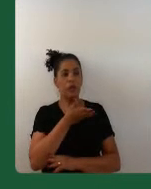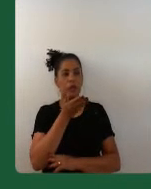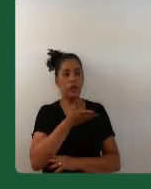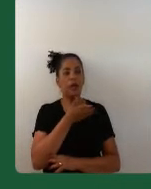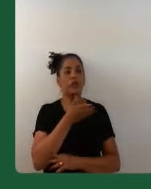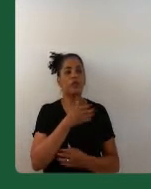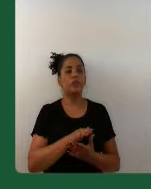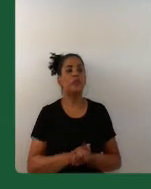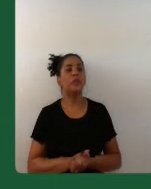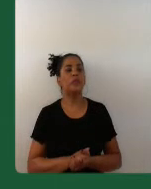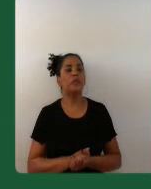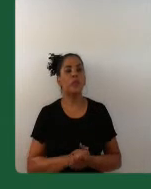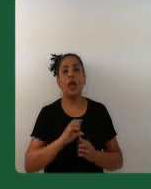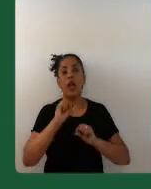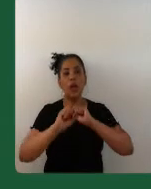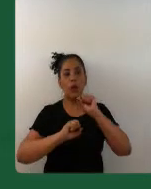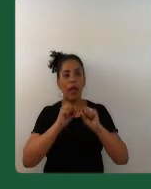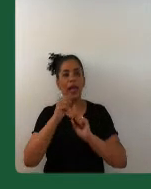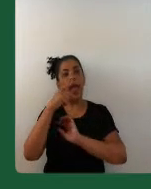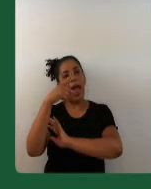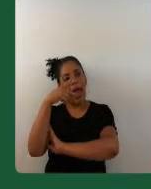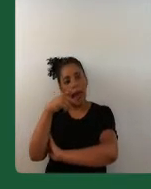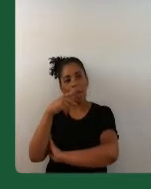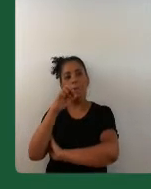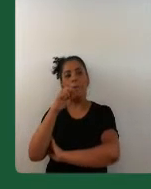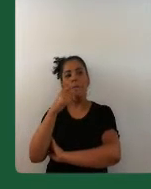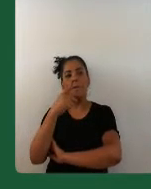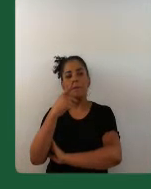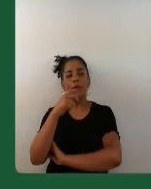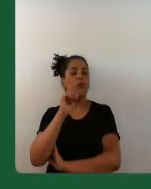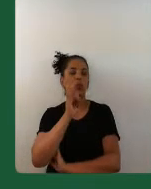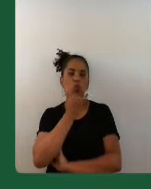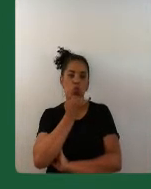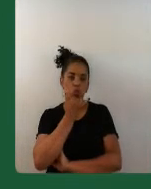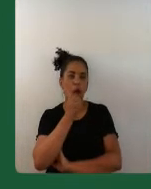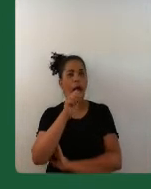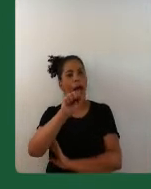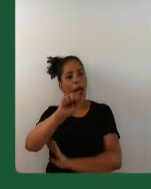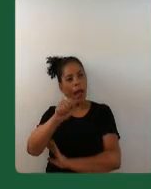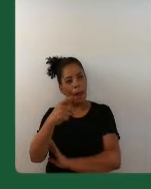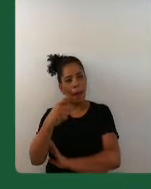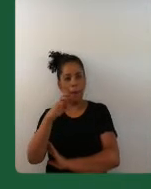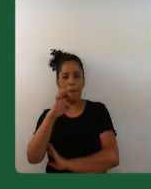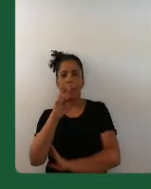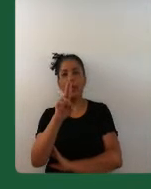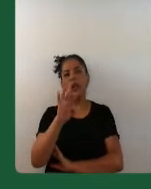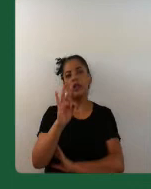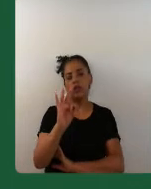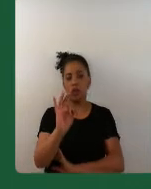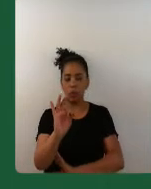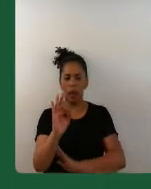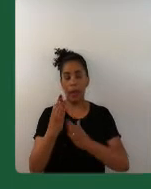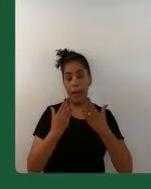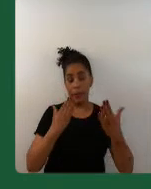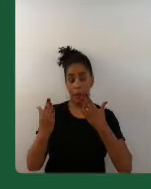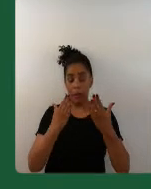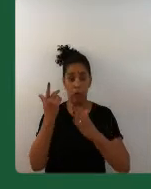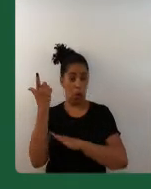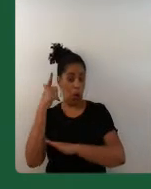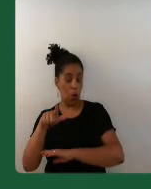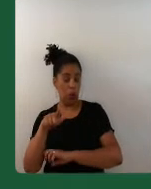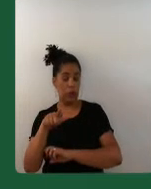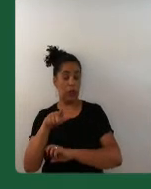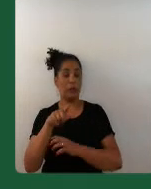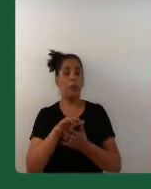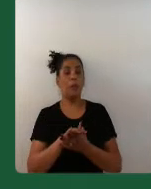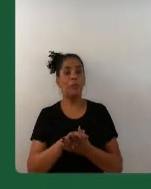craniosinostose sindrômica, que é a síndrome de Apert. A síndrome de Apert ela é semelhante à síndrome de Cruzon,